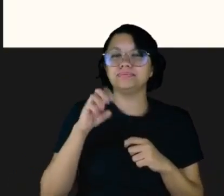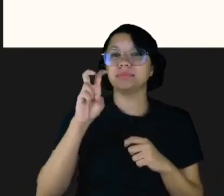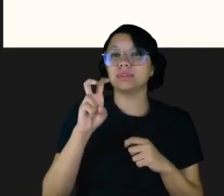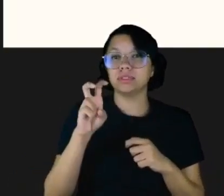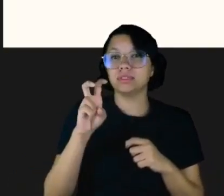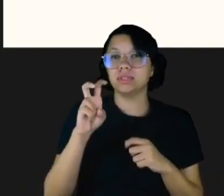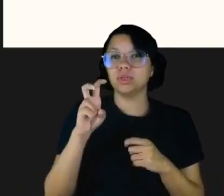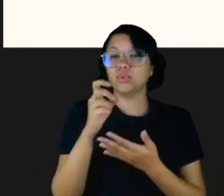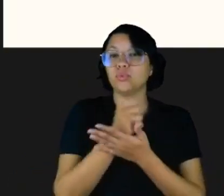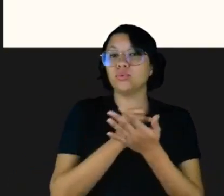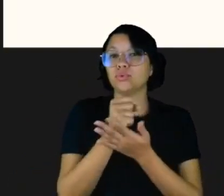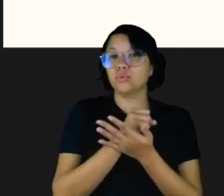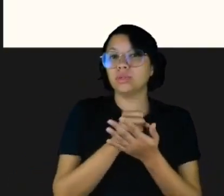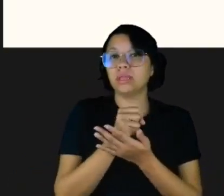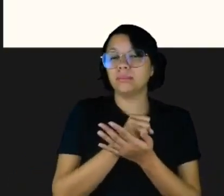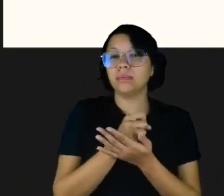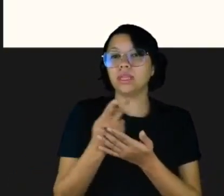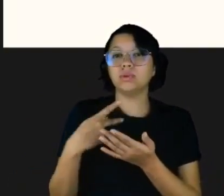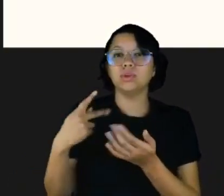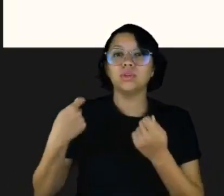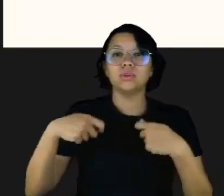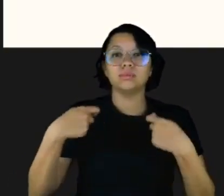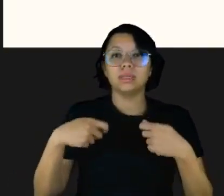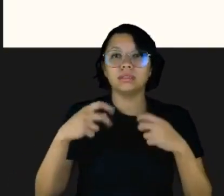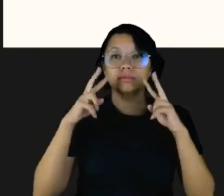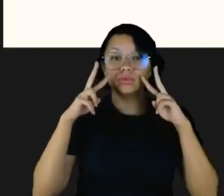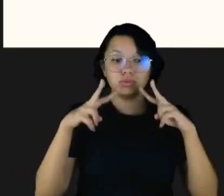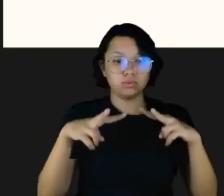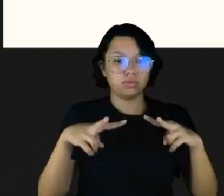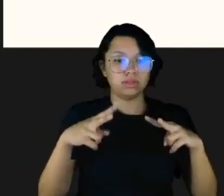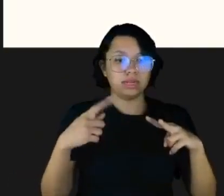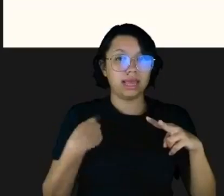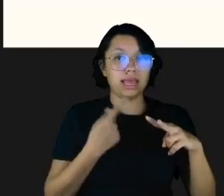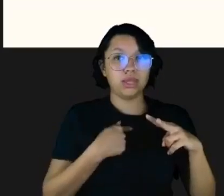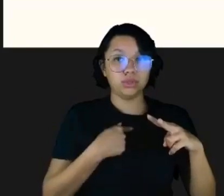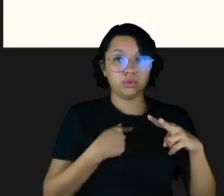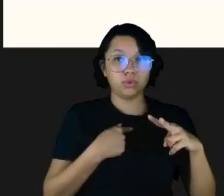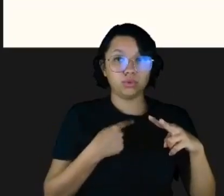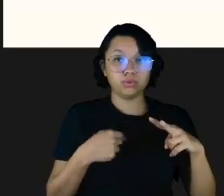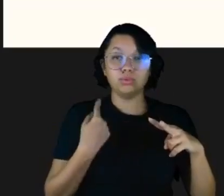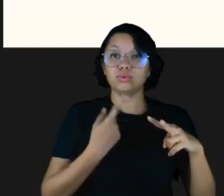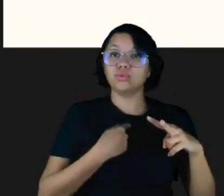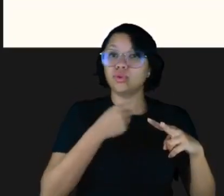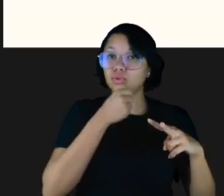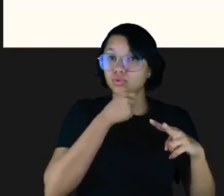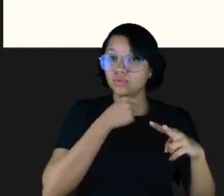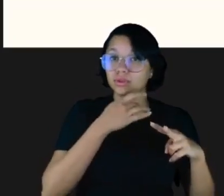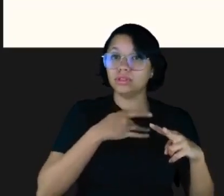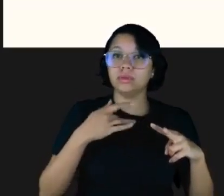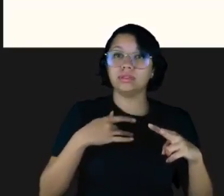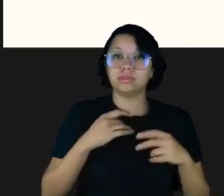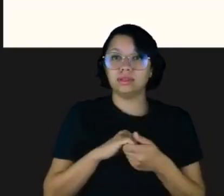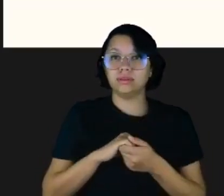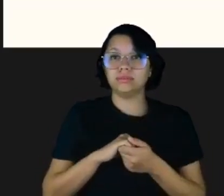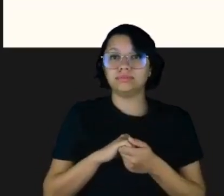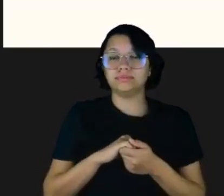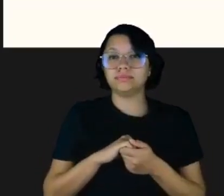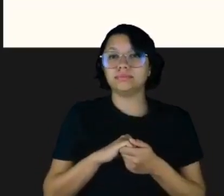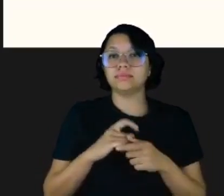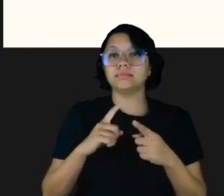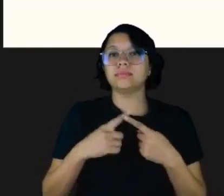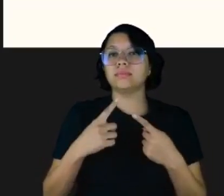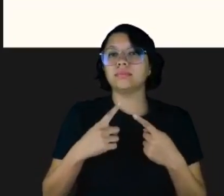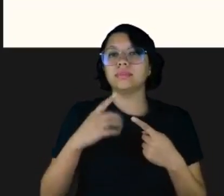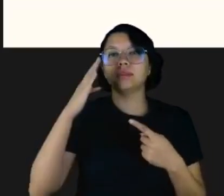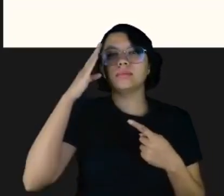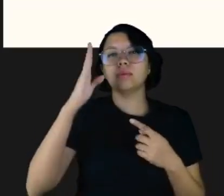pontos fundamentais que nós precisamos olhar em nós, para o nosso envelhecimento saudável, mas principalmente